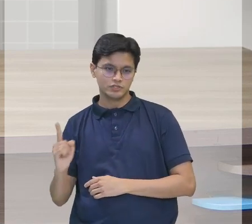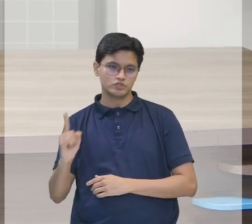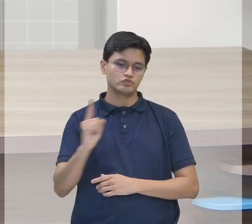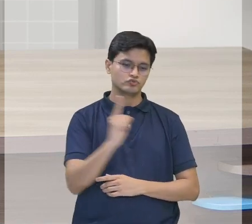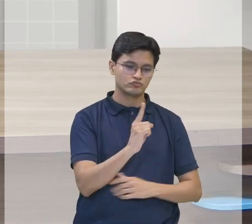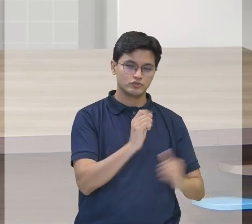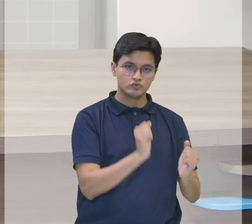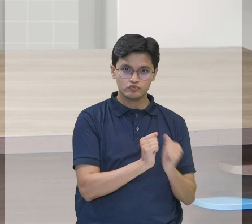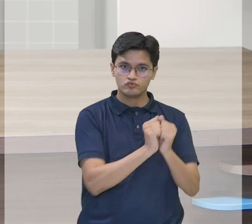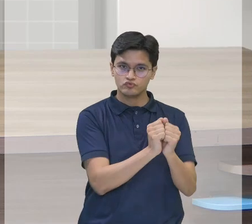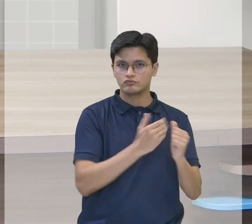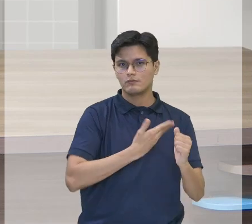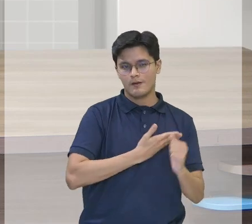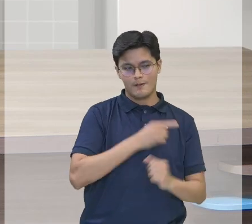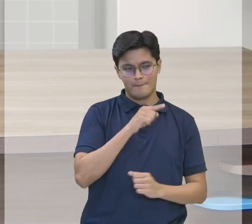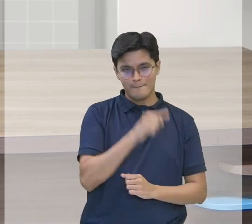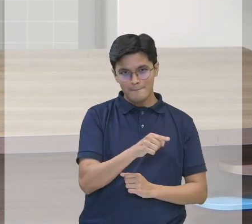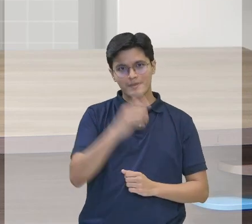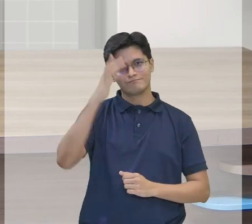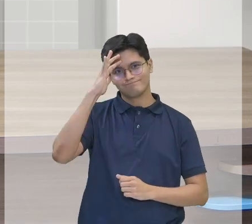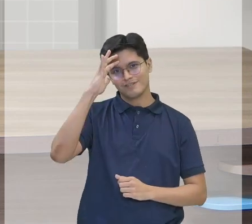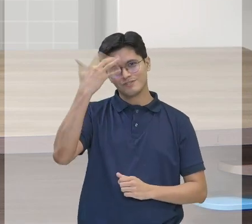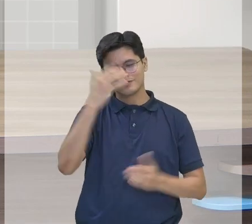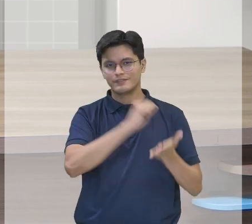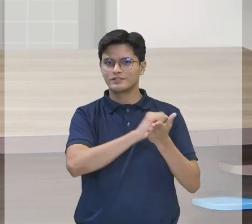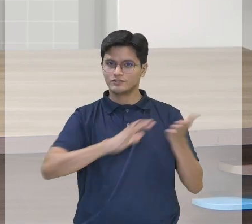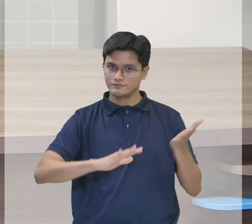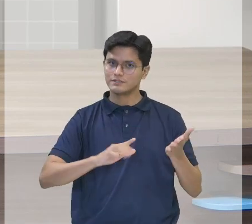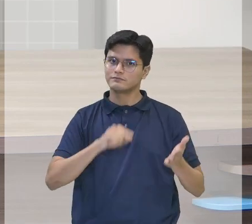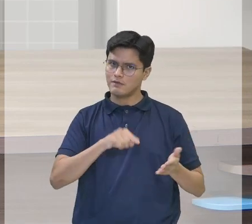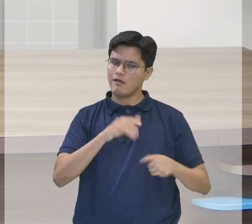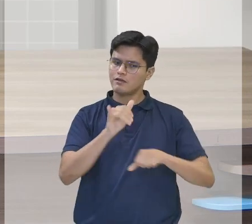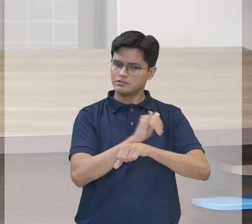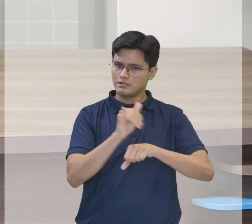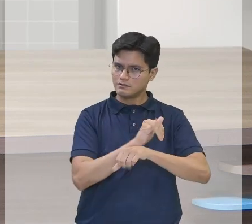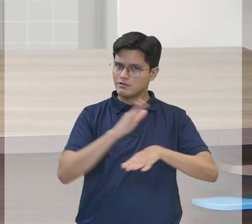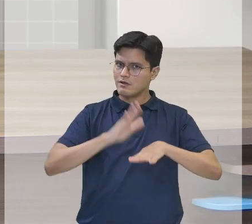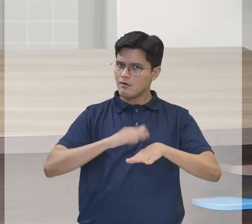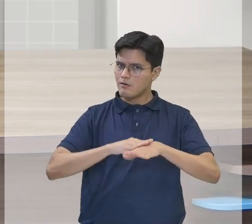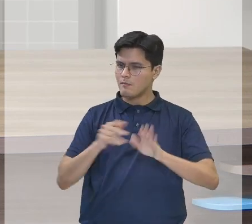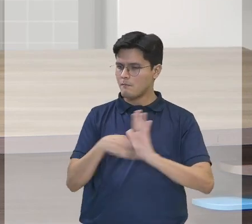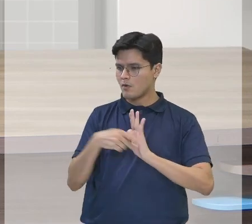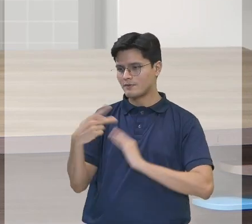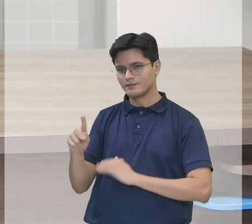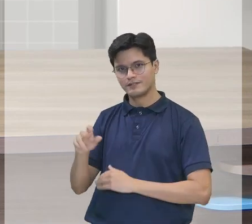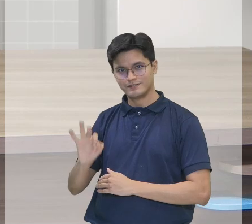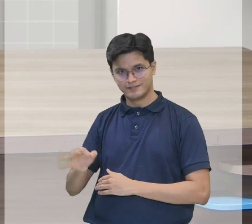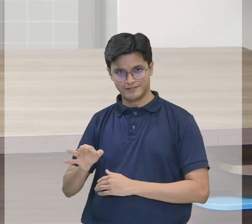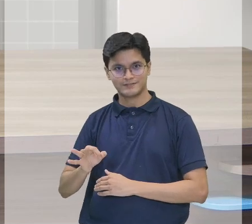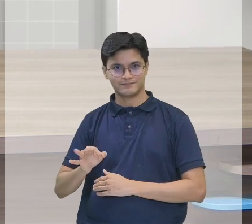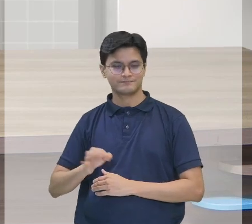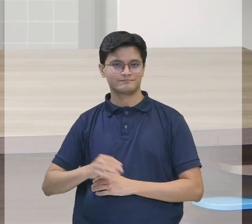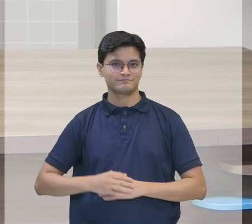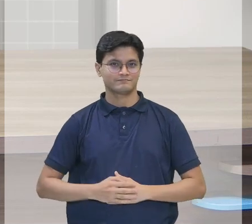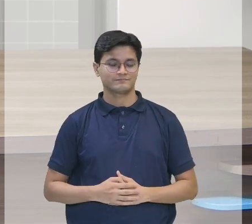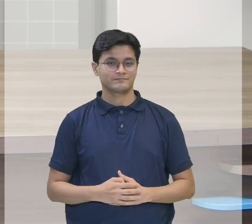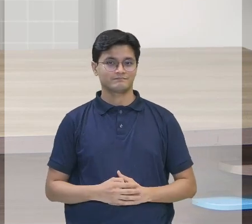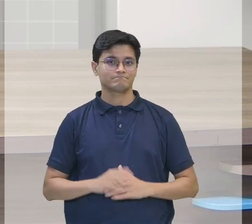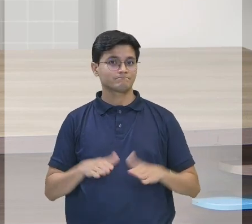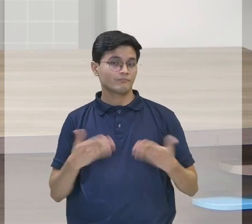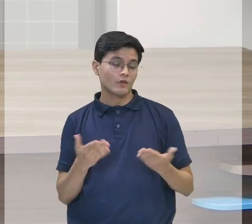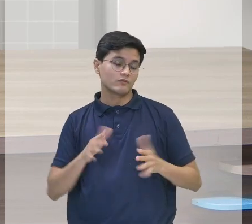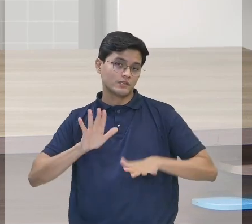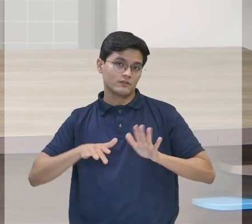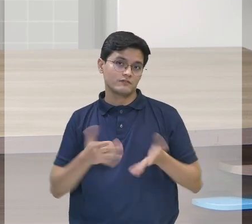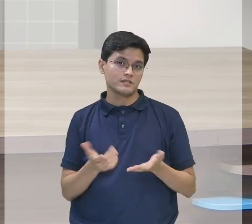essa tarefa, é uma estratégia que ele tem de aprendizagem. Ele pode também querer ficar sozinho, tudo bem, é uma estratégia